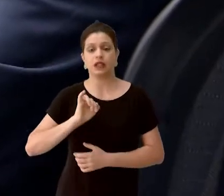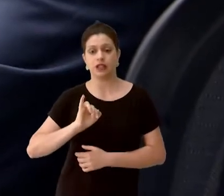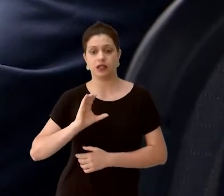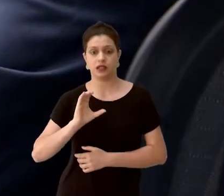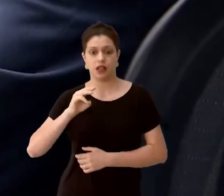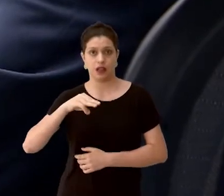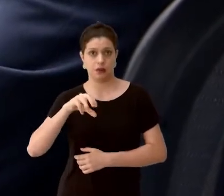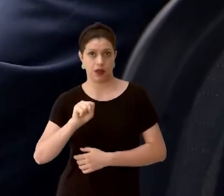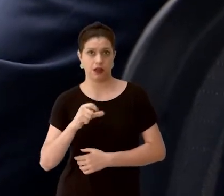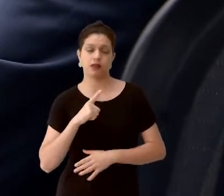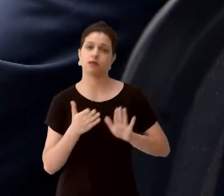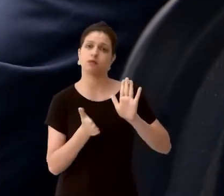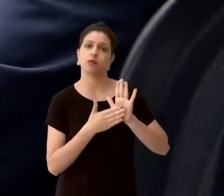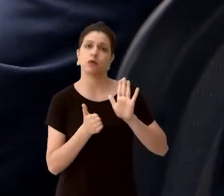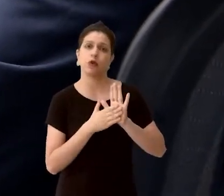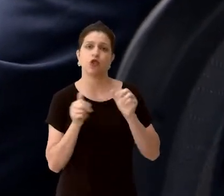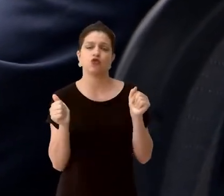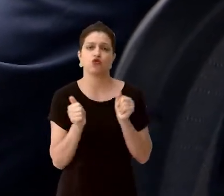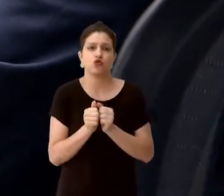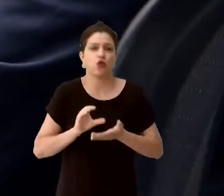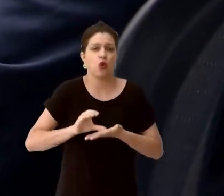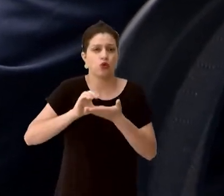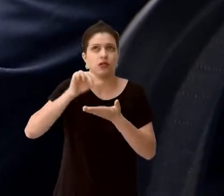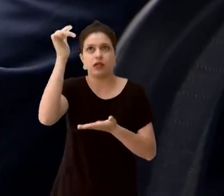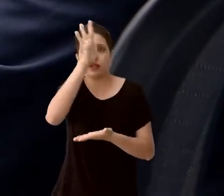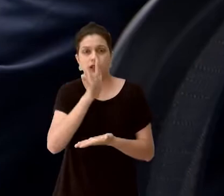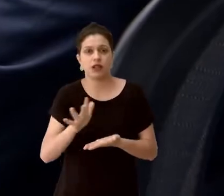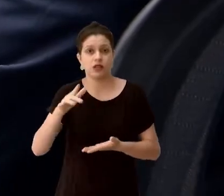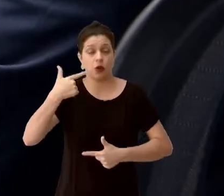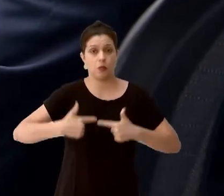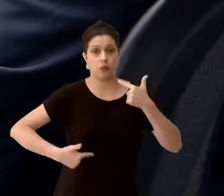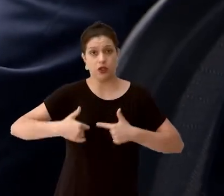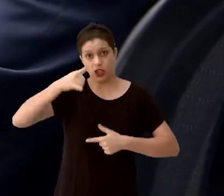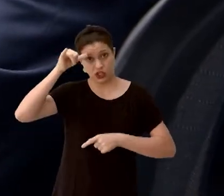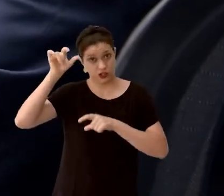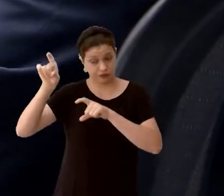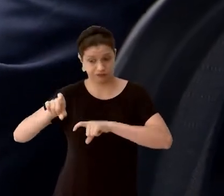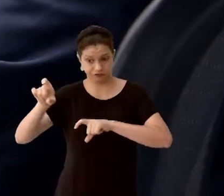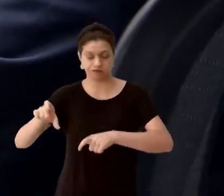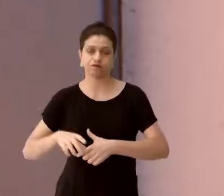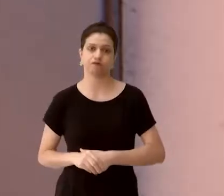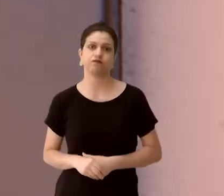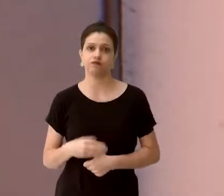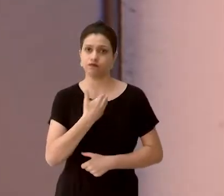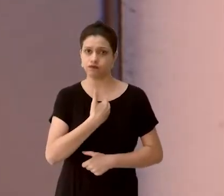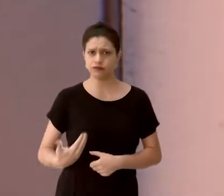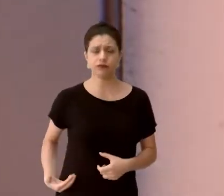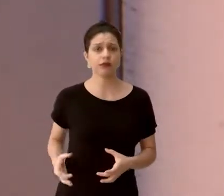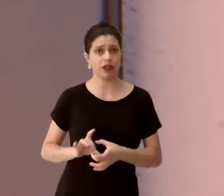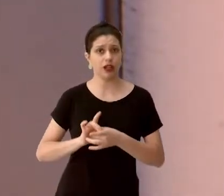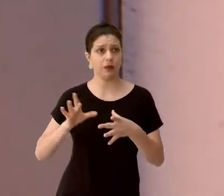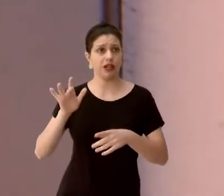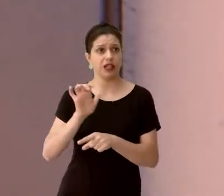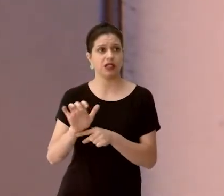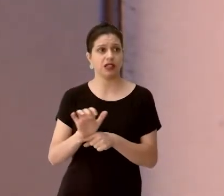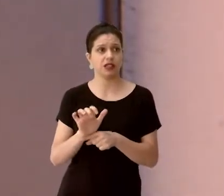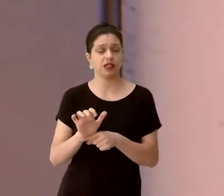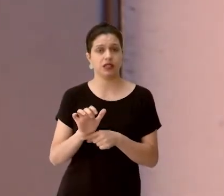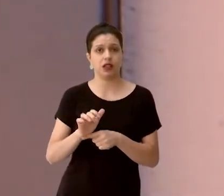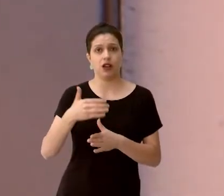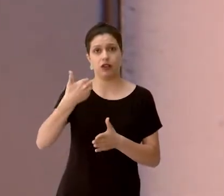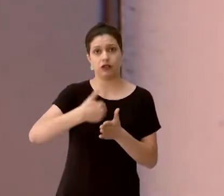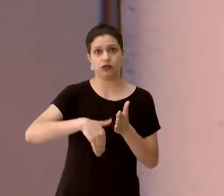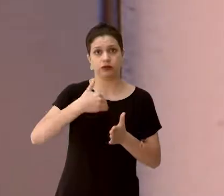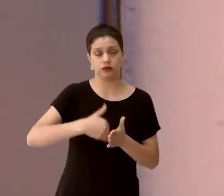proposta ratifica o convênio ICMS do Estado junto ao Conselho Nacional de Política Fazendária. O convênio autoriza os estados a